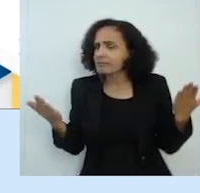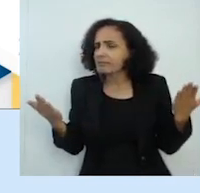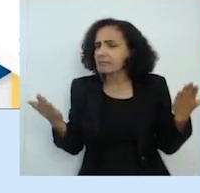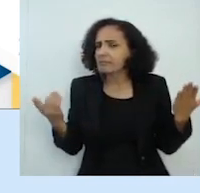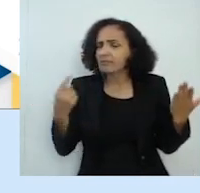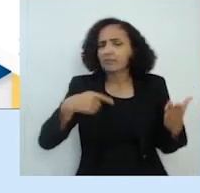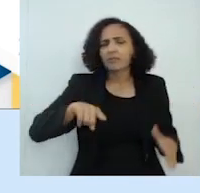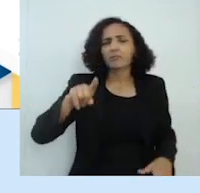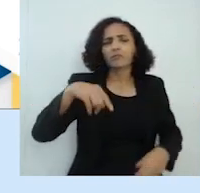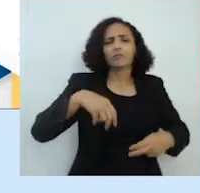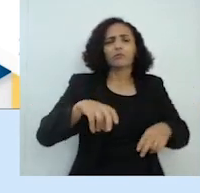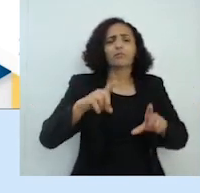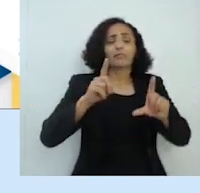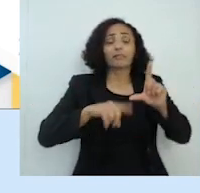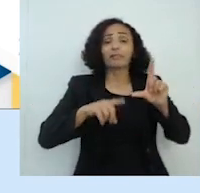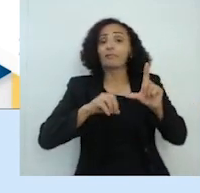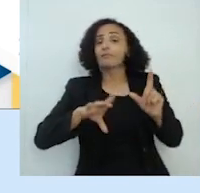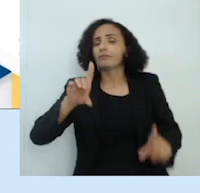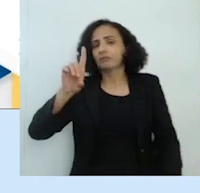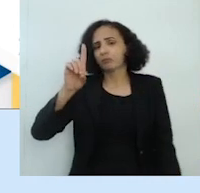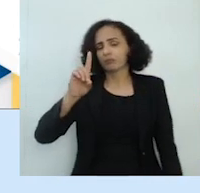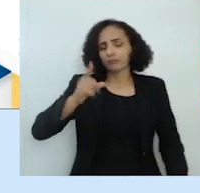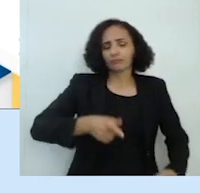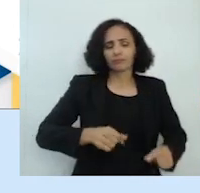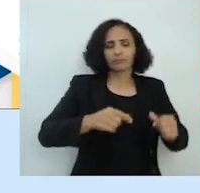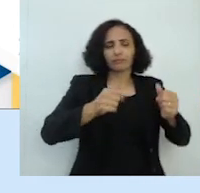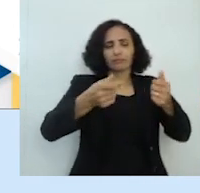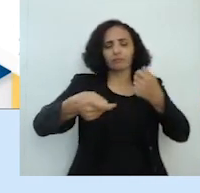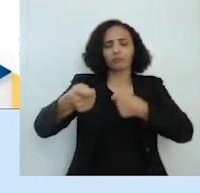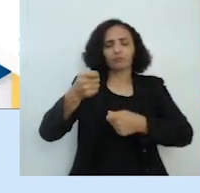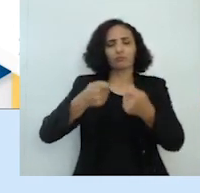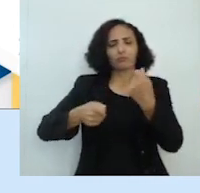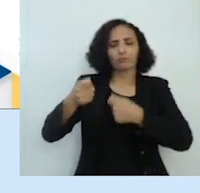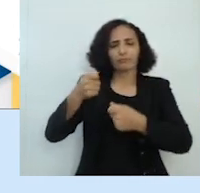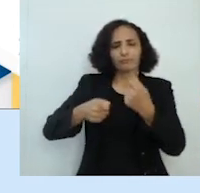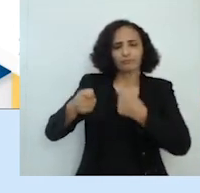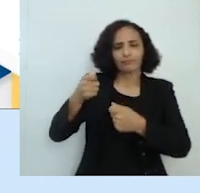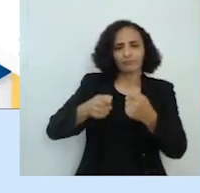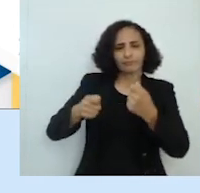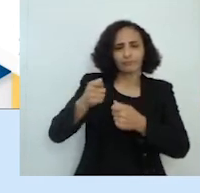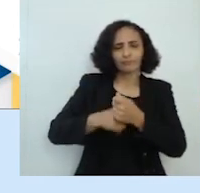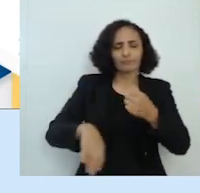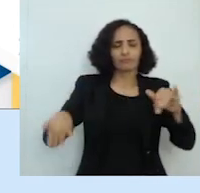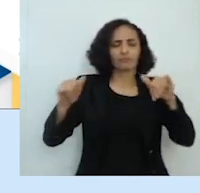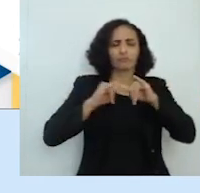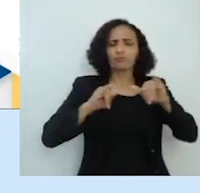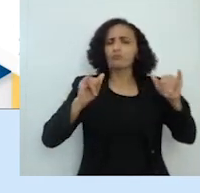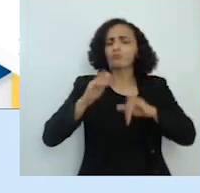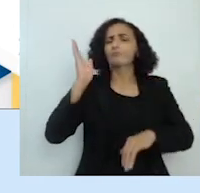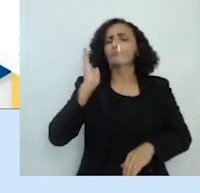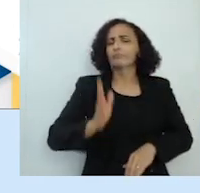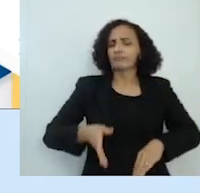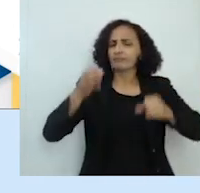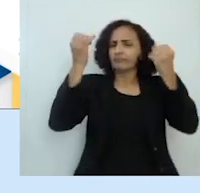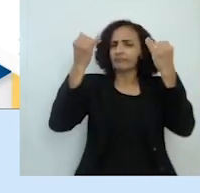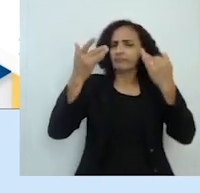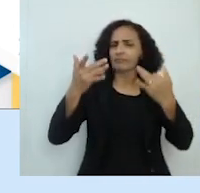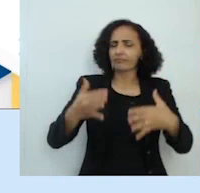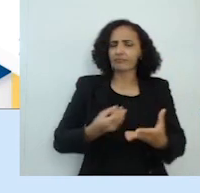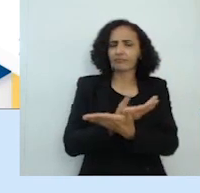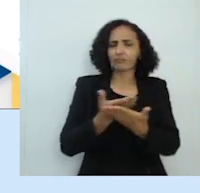por último, letrinha D. Capitalismo financeiro, capitalismo informacional, que eu já expliquei, e